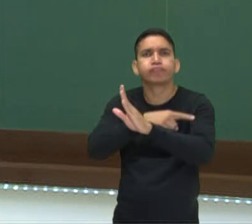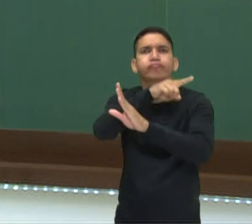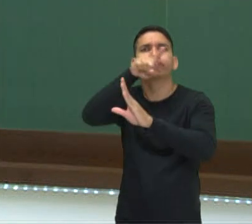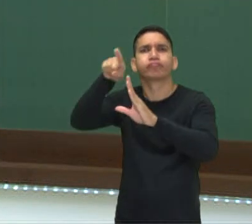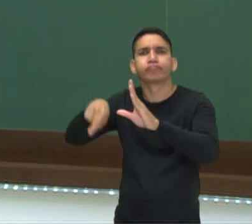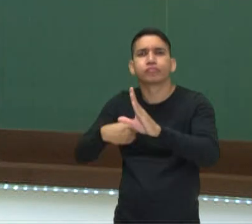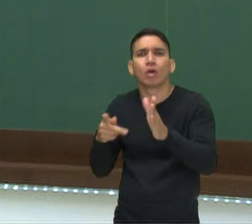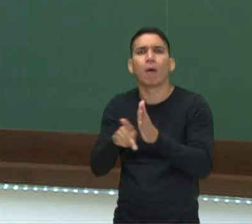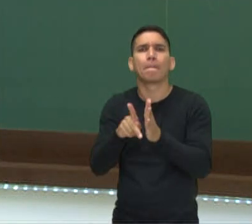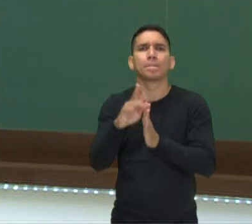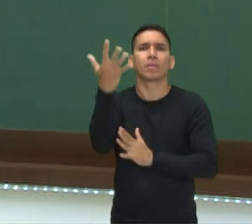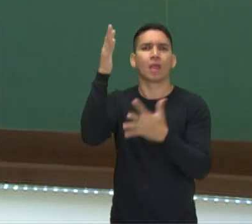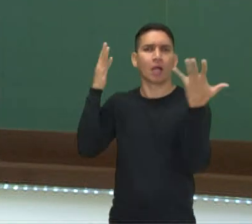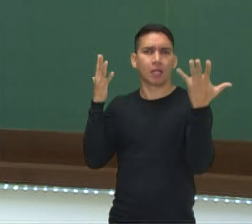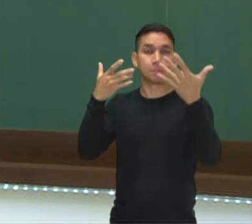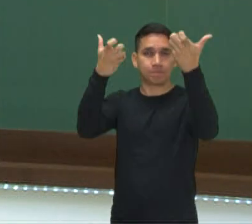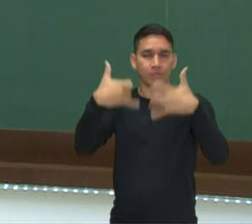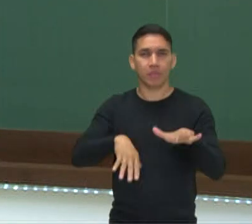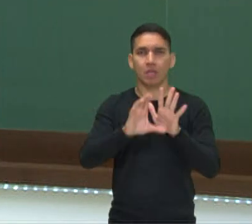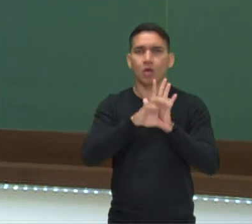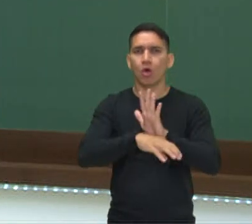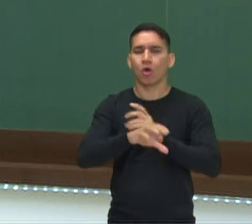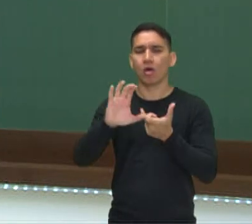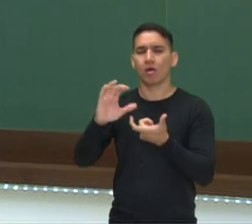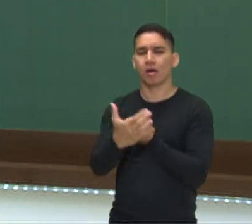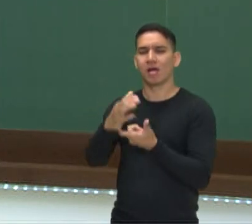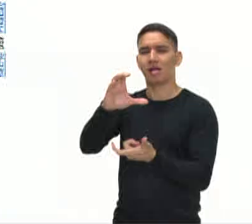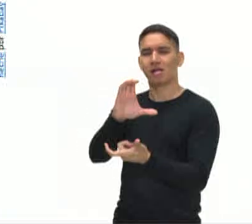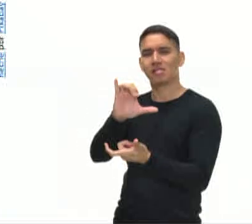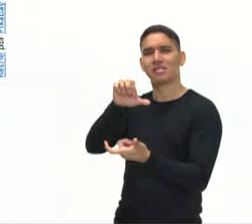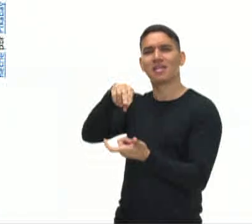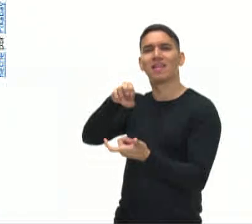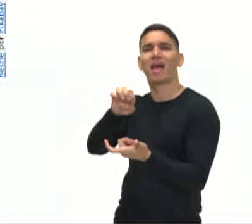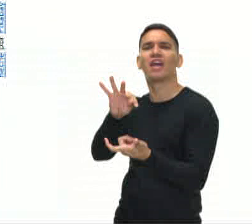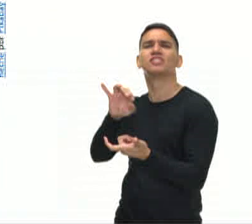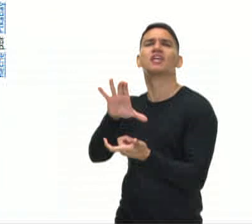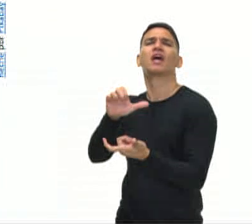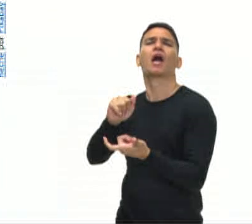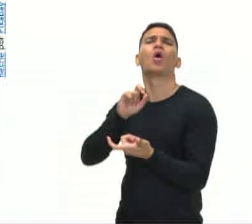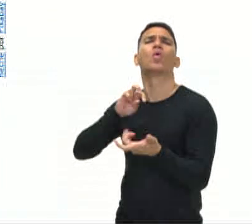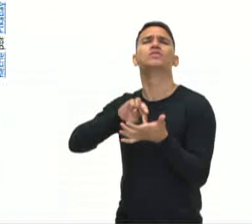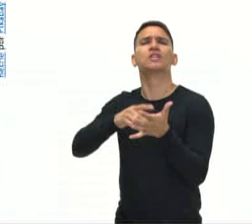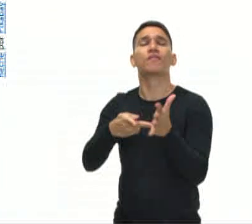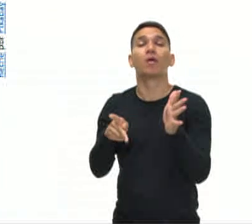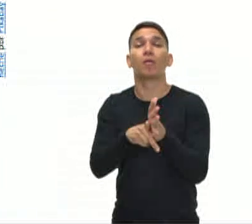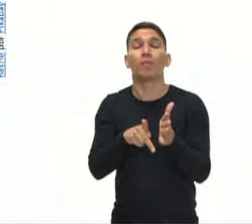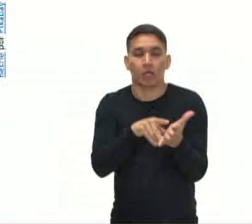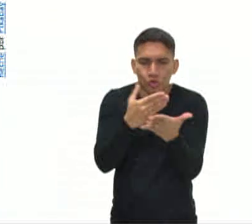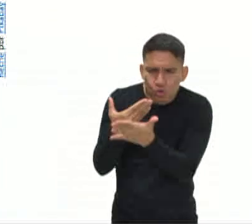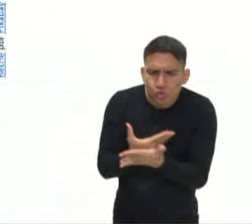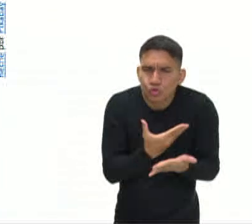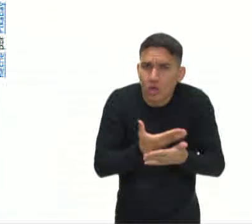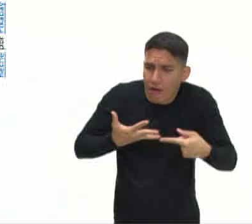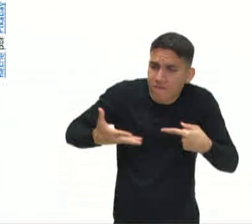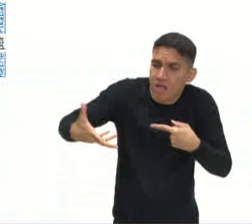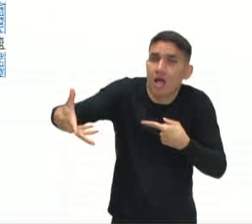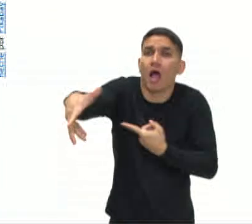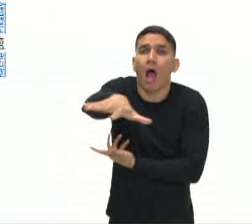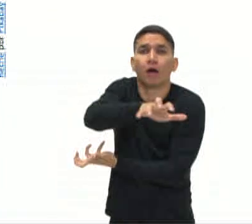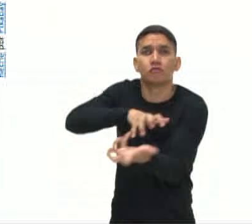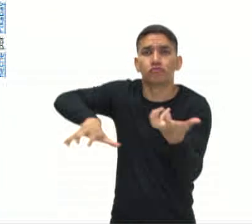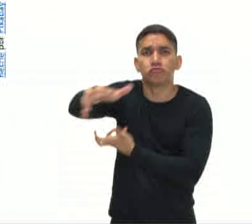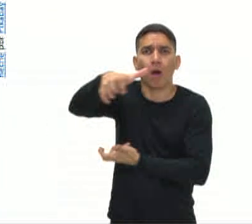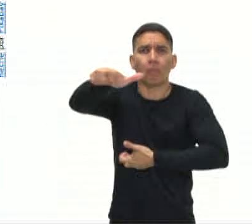Então vamos falar um pouquinho sobre cinética química. Dedica-se ao estudo das velocidades das reações e dos fatores que